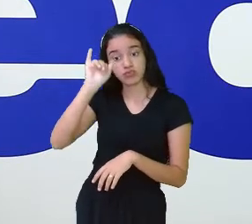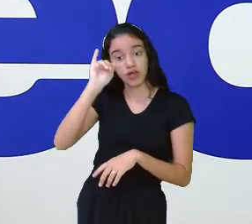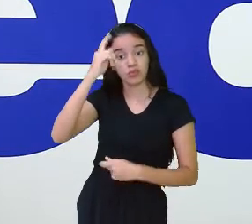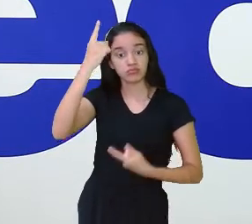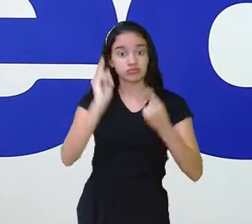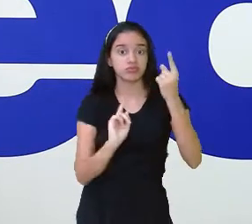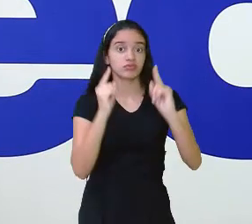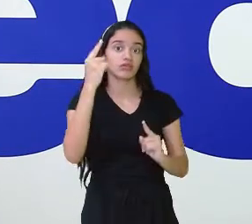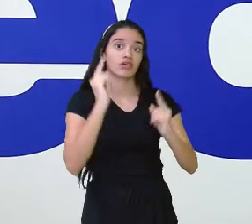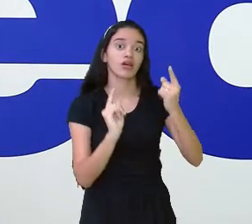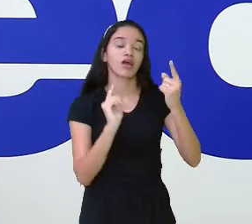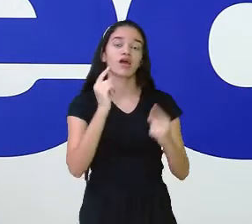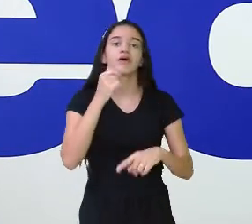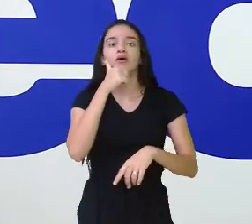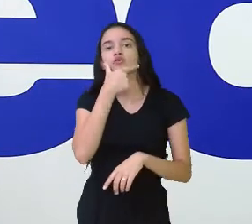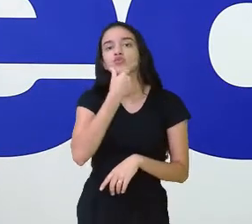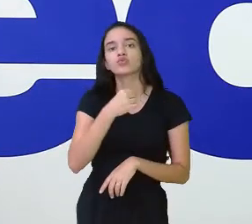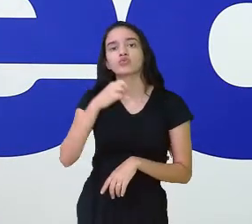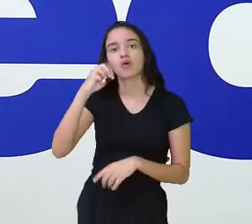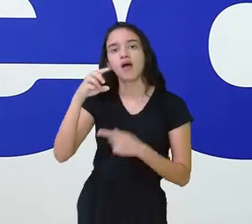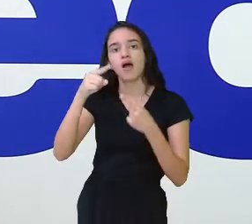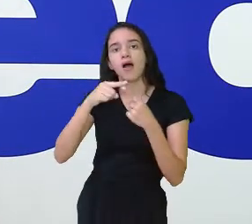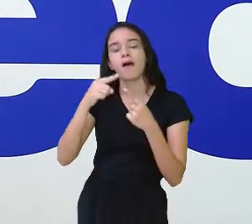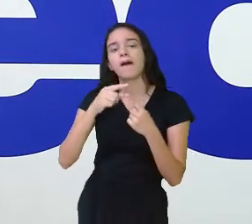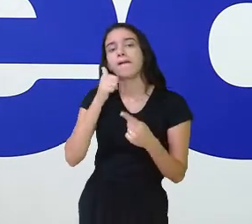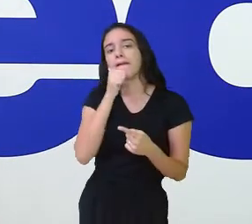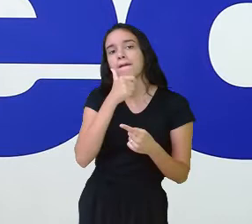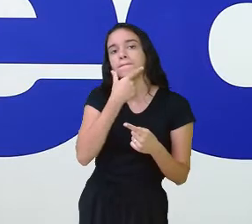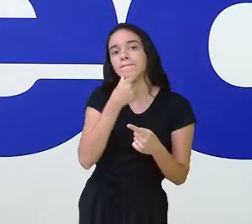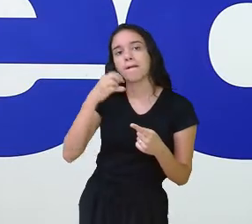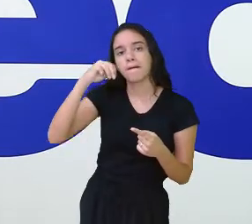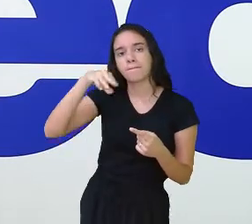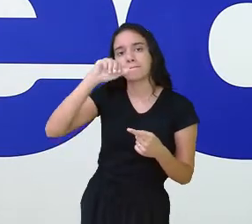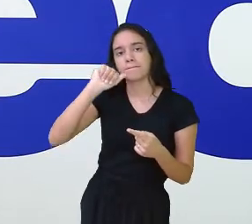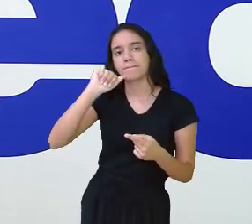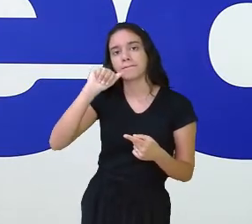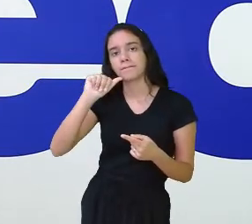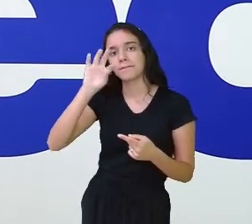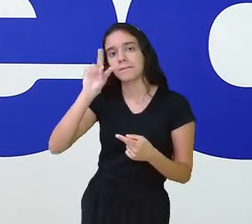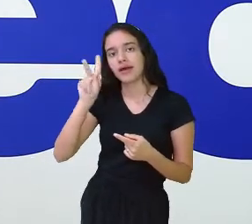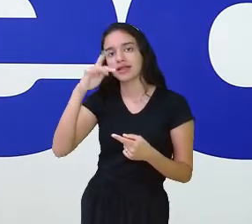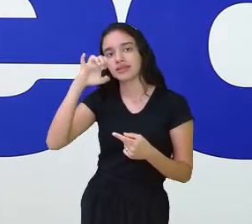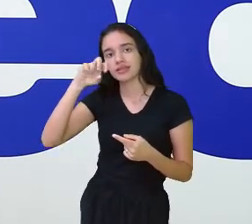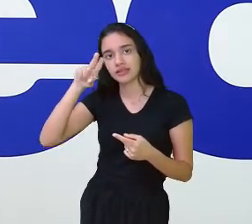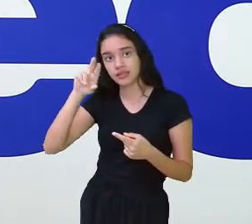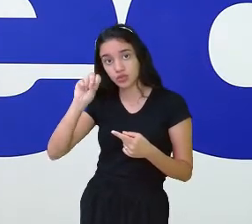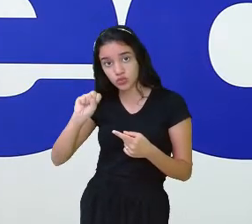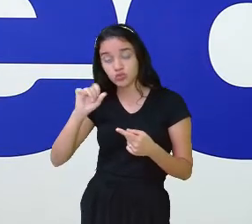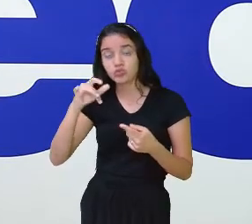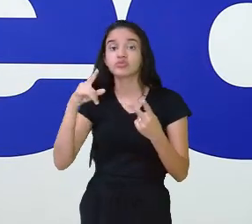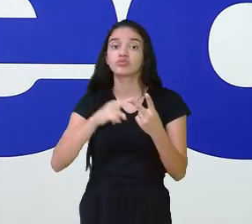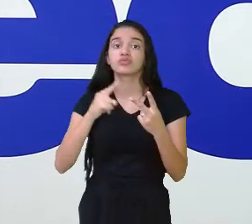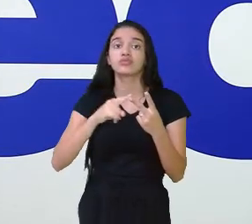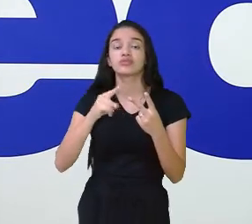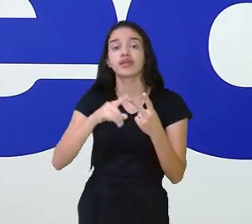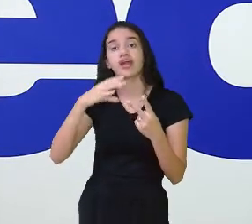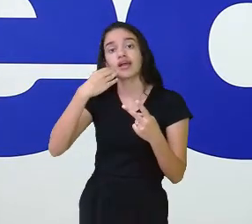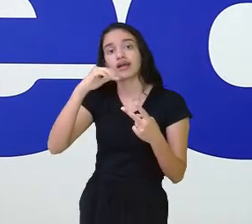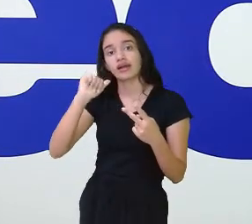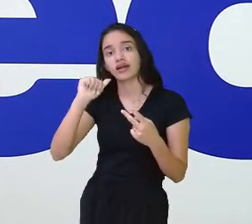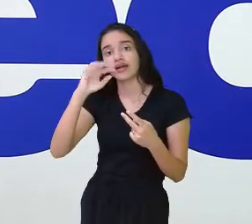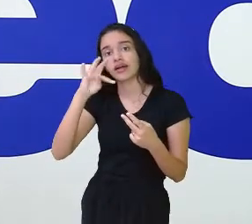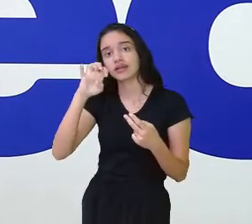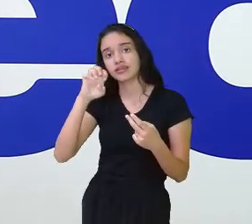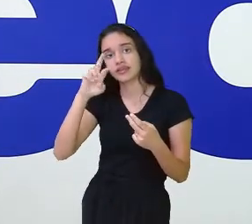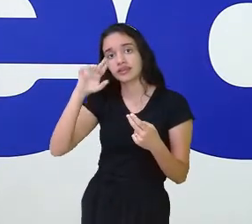quando Mateus e Catirina estão dançando juntos. Só que tem a figura do boi. Aí eu fiquei, gente, então não é um padedê, não é. Já é